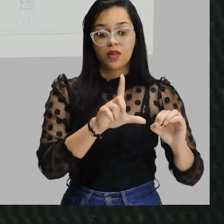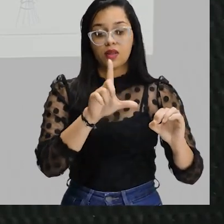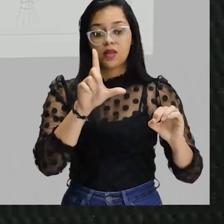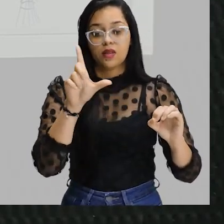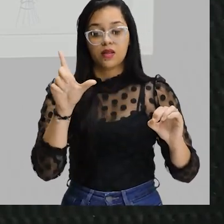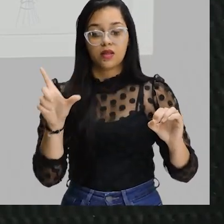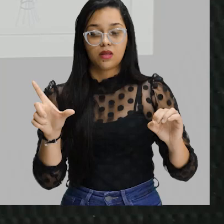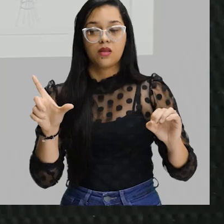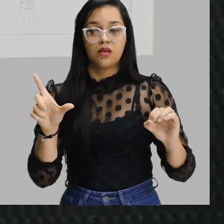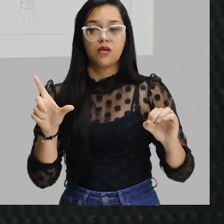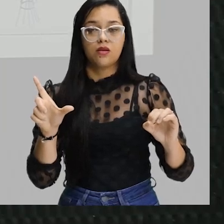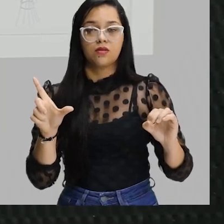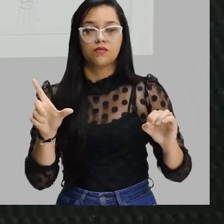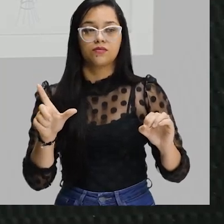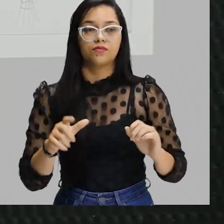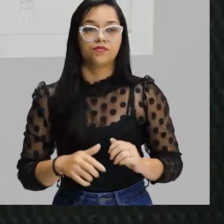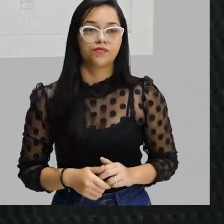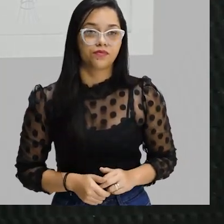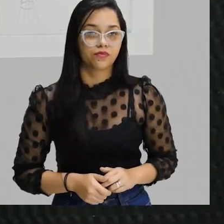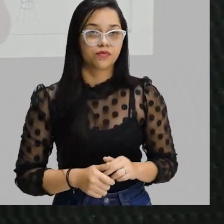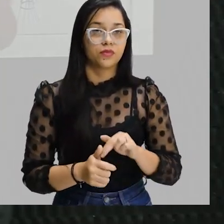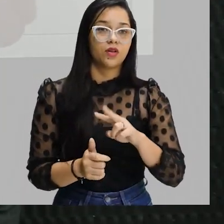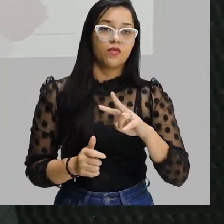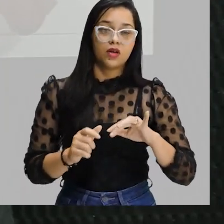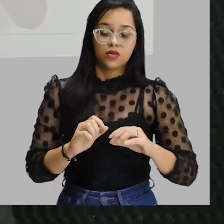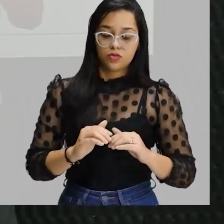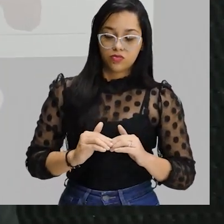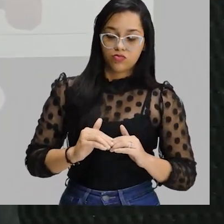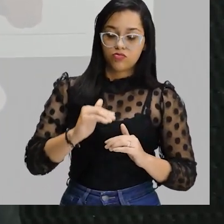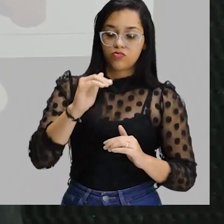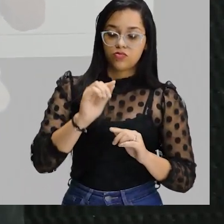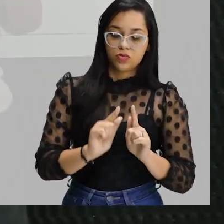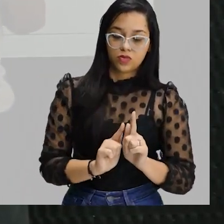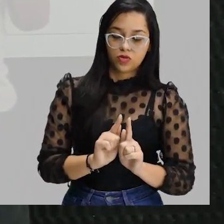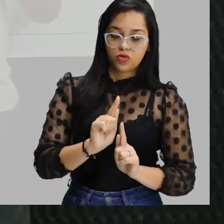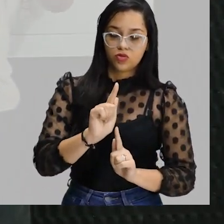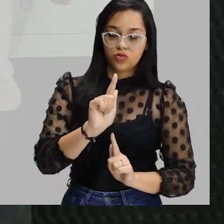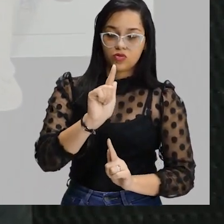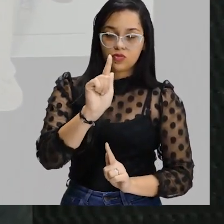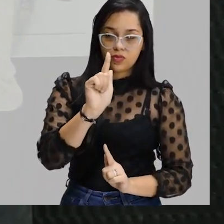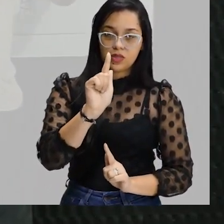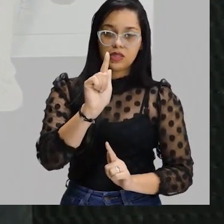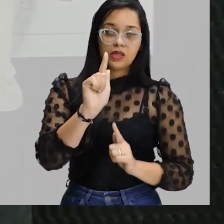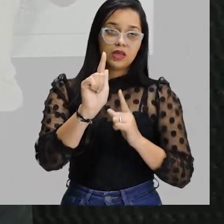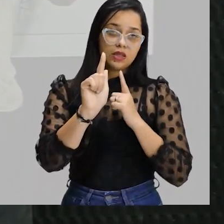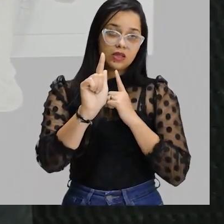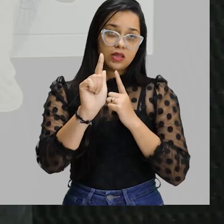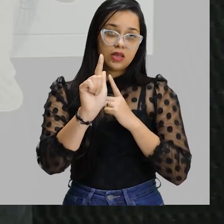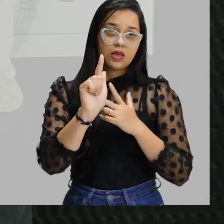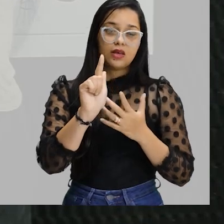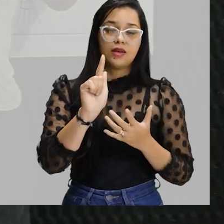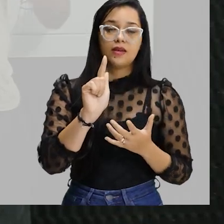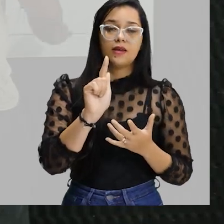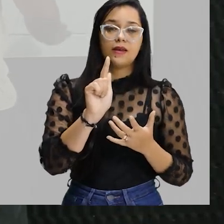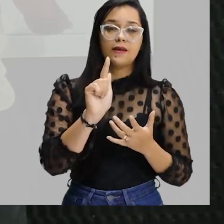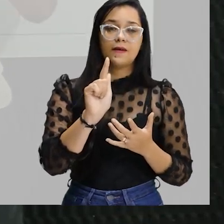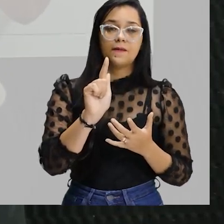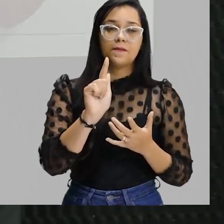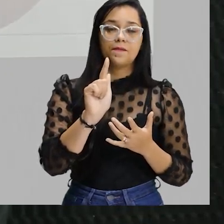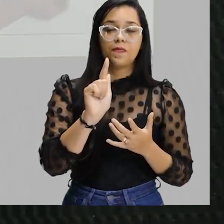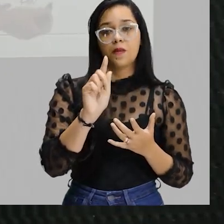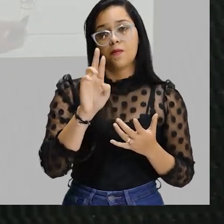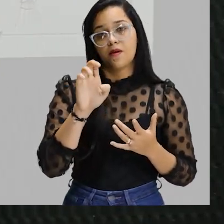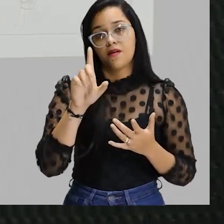subindo. Certo? Então, ele vai subir, ó. Então, se ele vai subir, nós temos